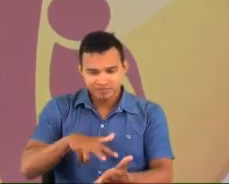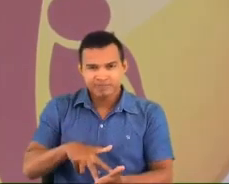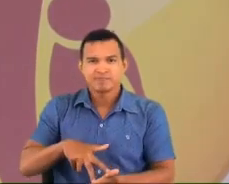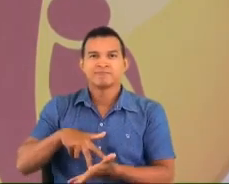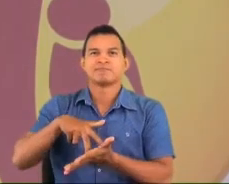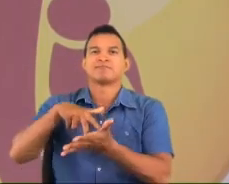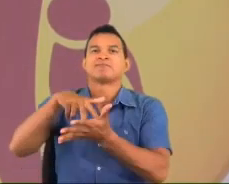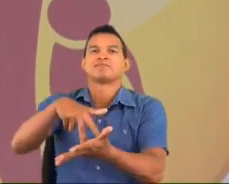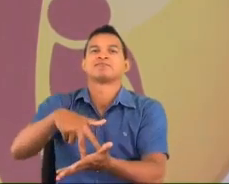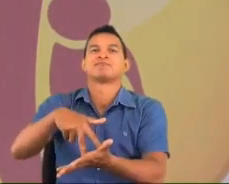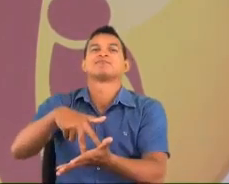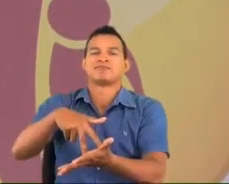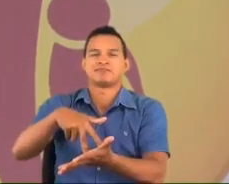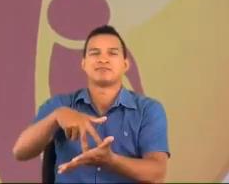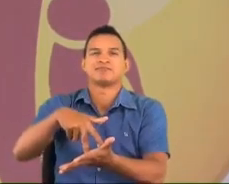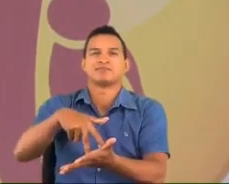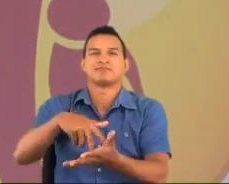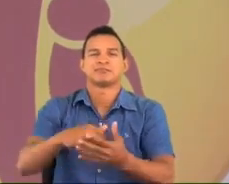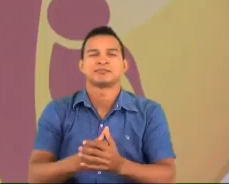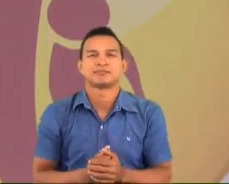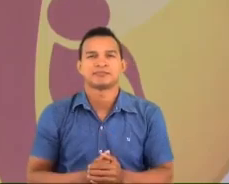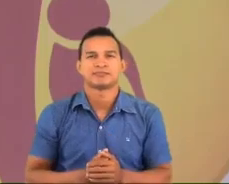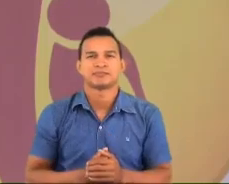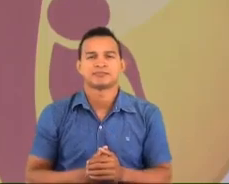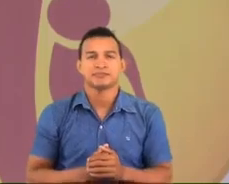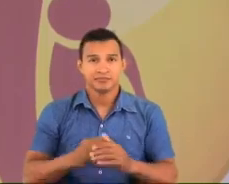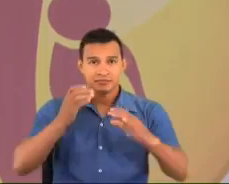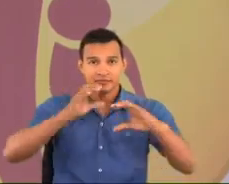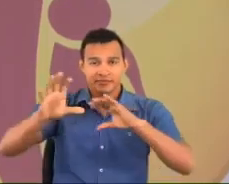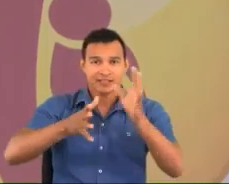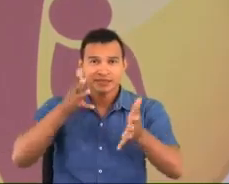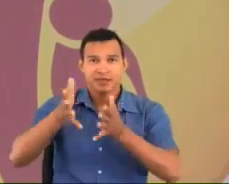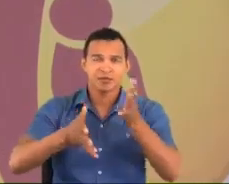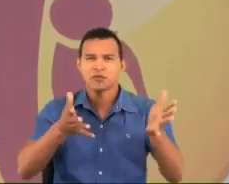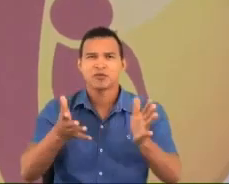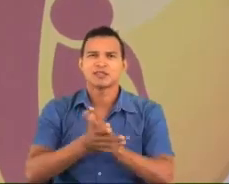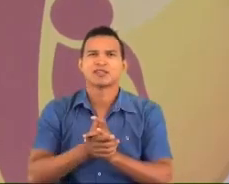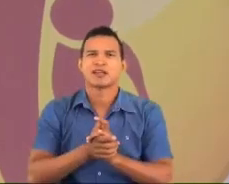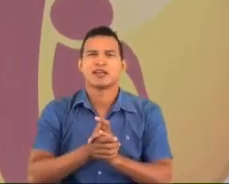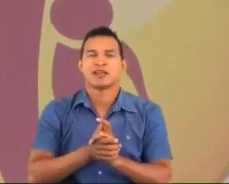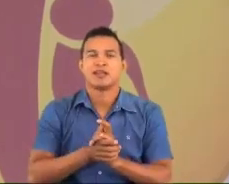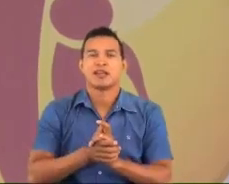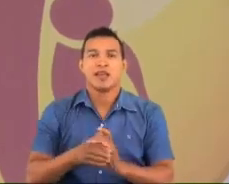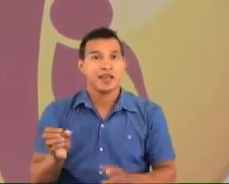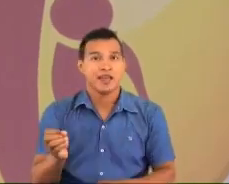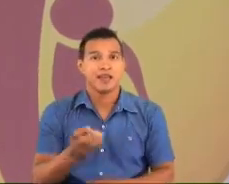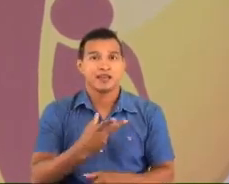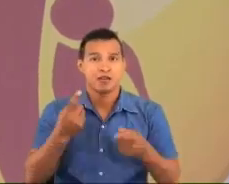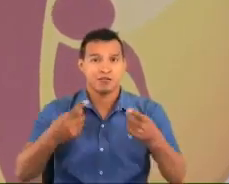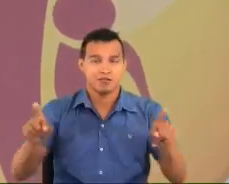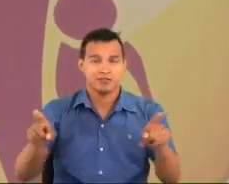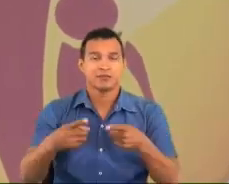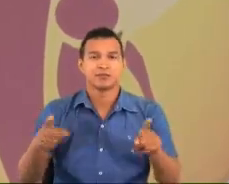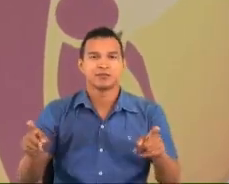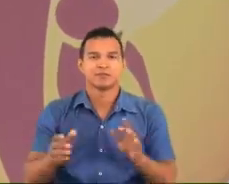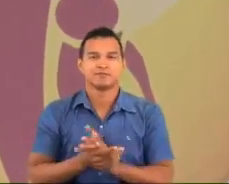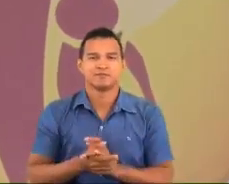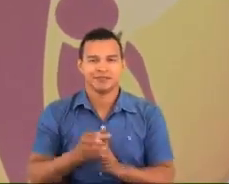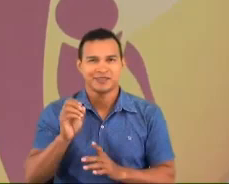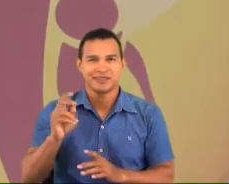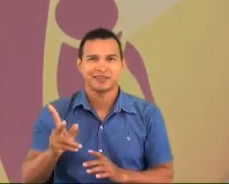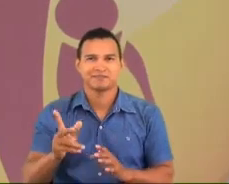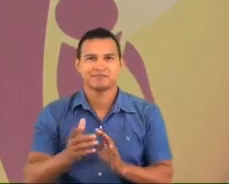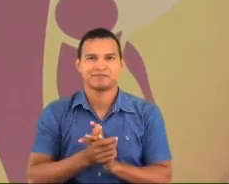sobrevivente do Senhor. Essa música que a gente vai cantar, a gente não canta geralmente aqui no Nova Jovens, mas só que combinou muito com esse momento,